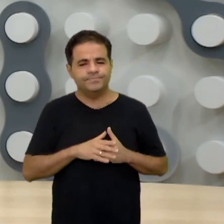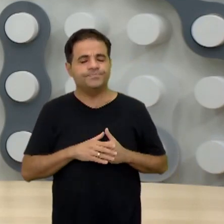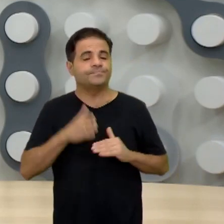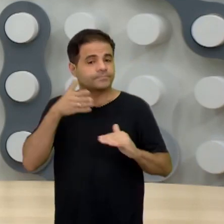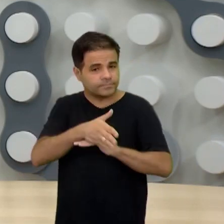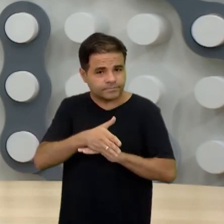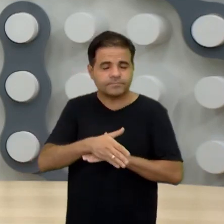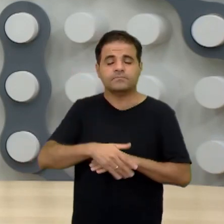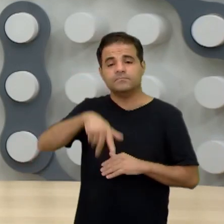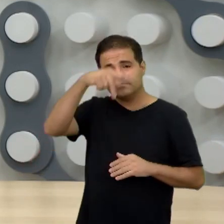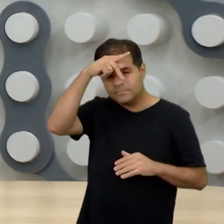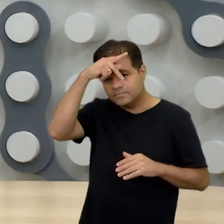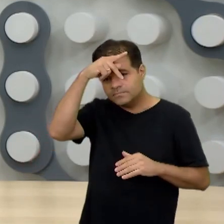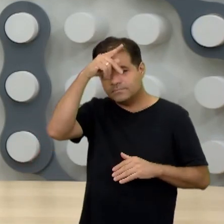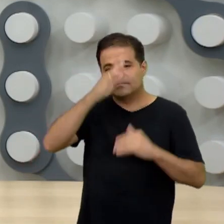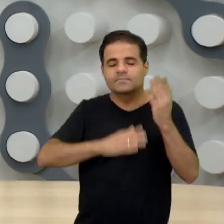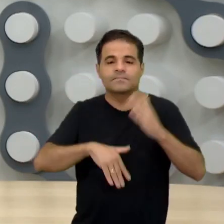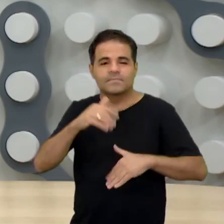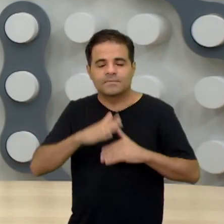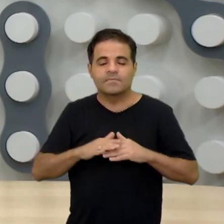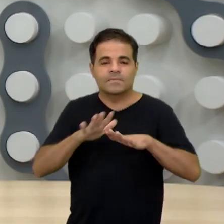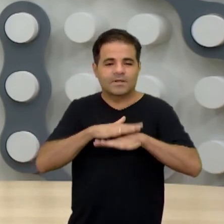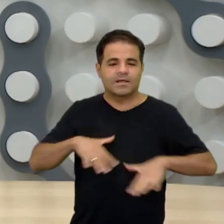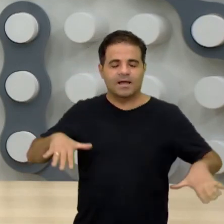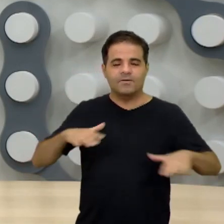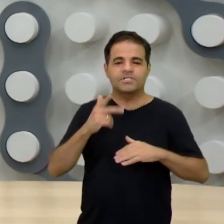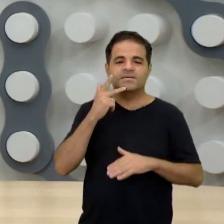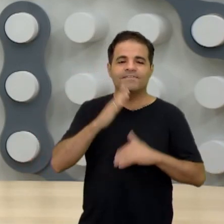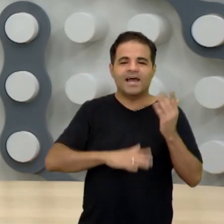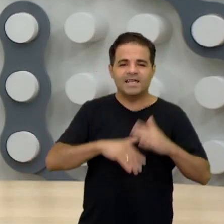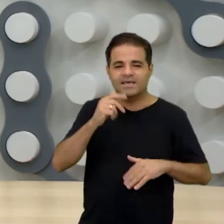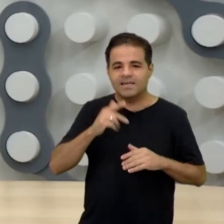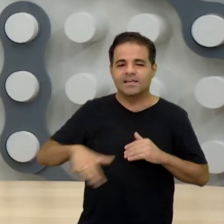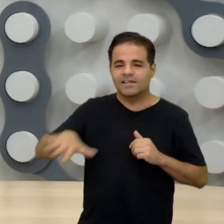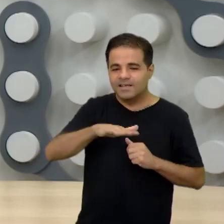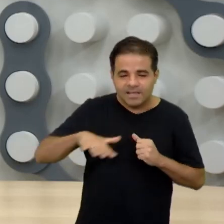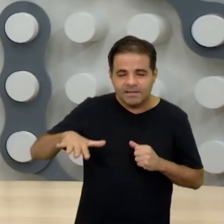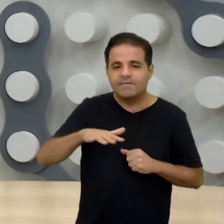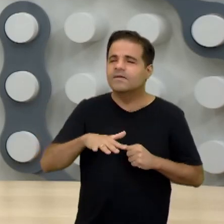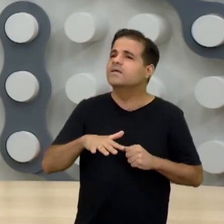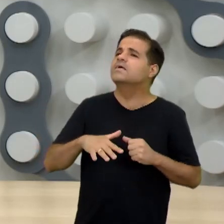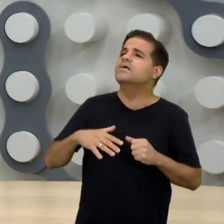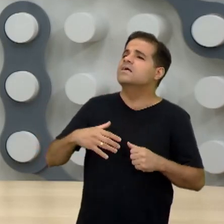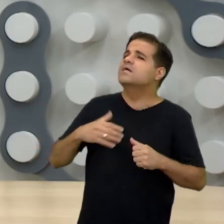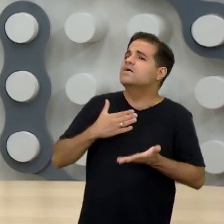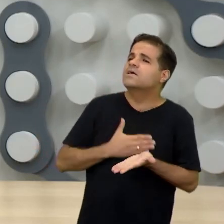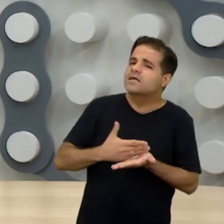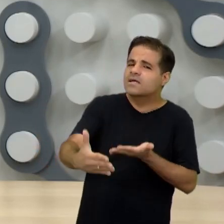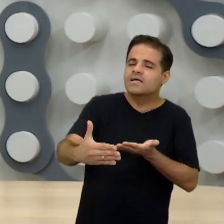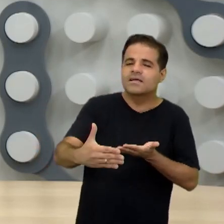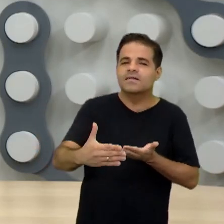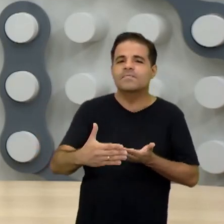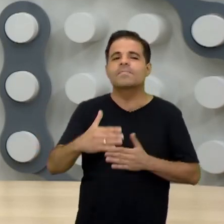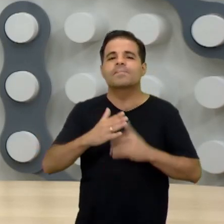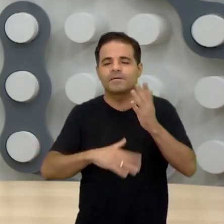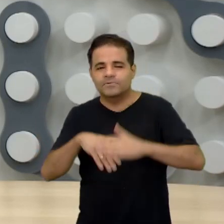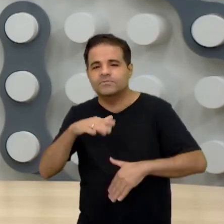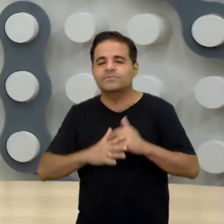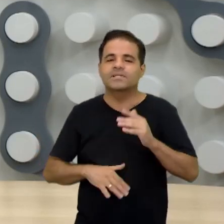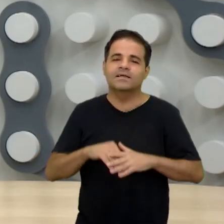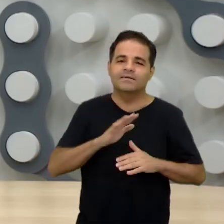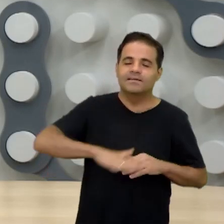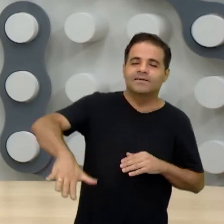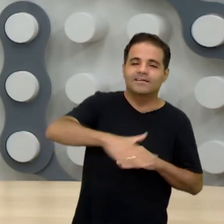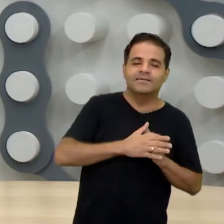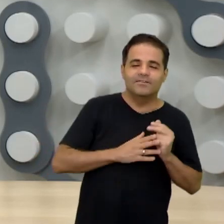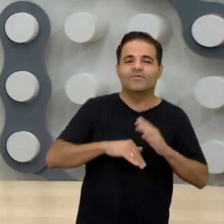parte dos quadrinhos, né? A interatividade, e por aí vai. E aí a gente pega do jornal, vai para o rádio, é